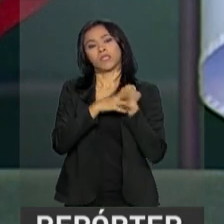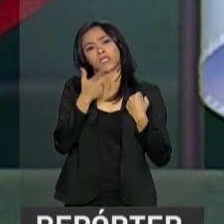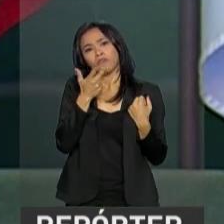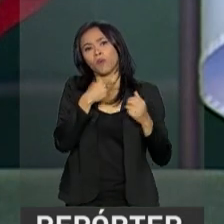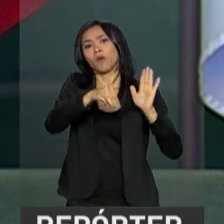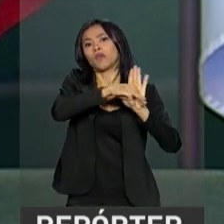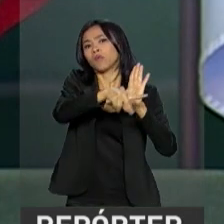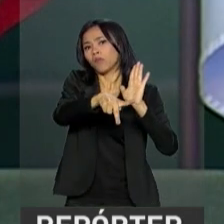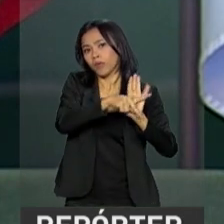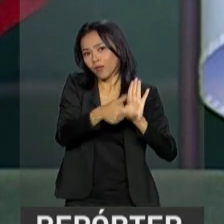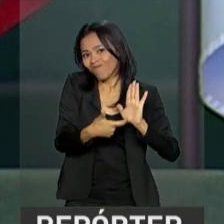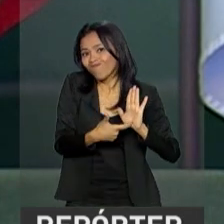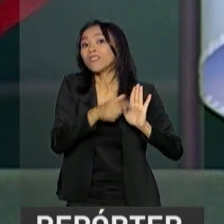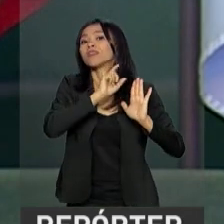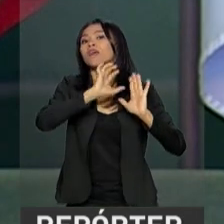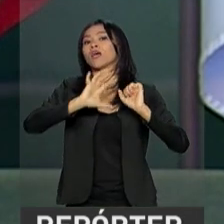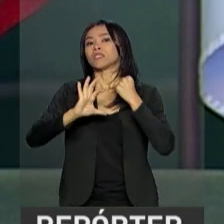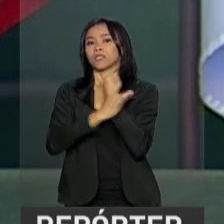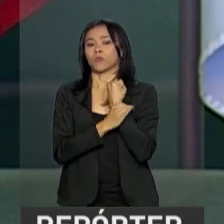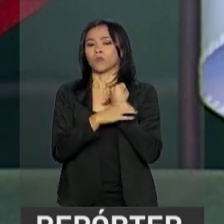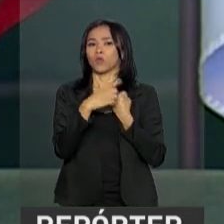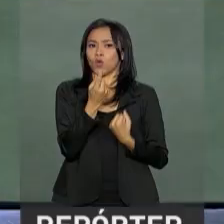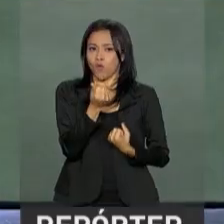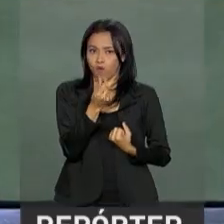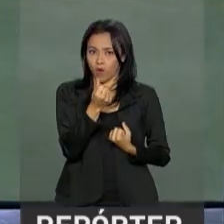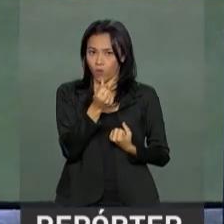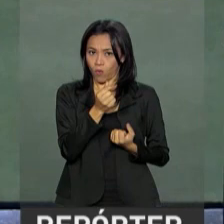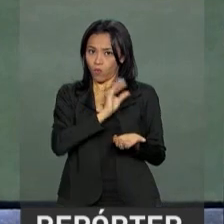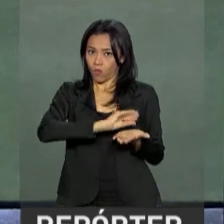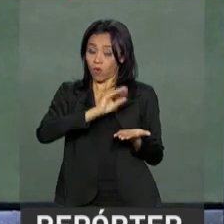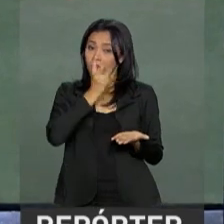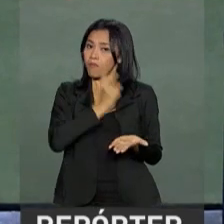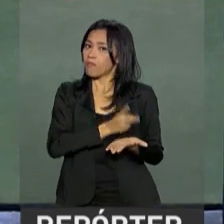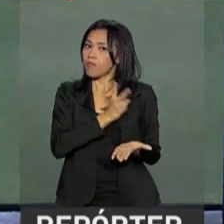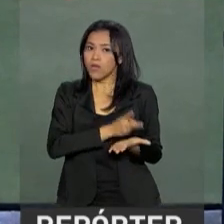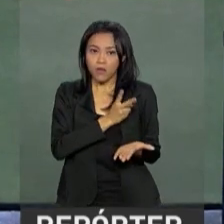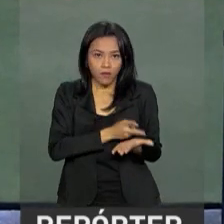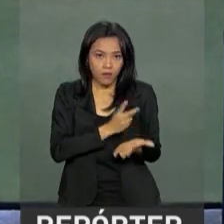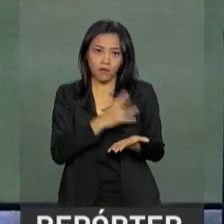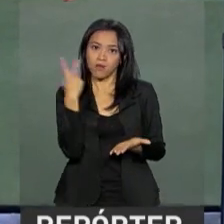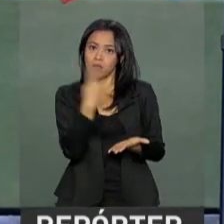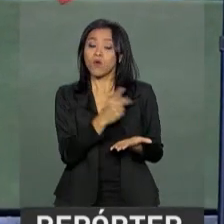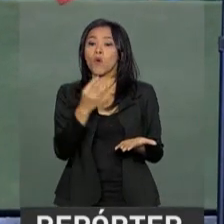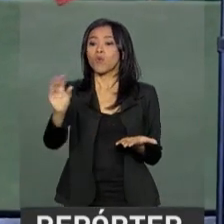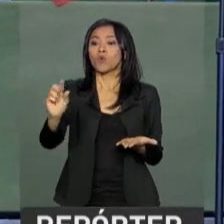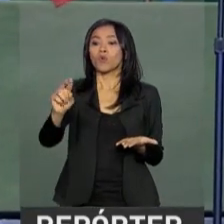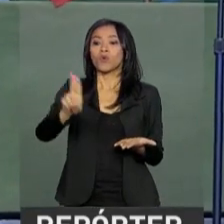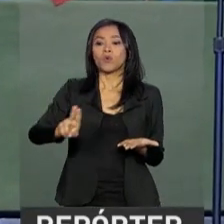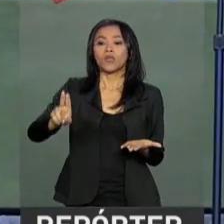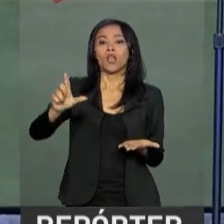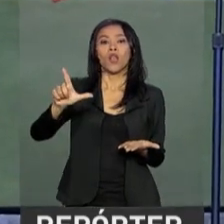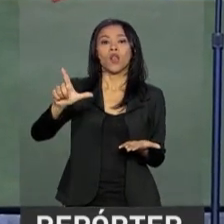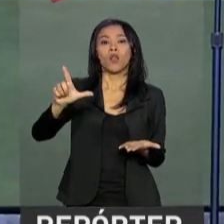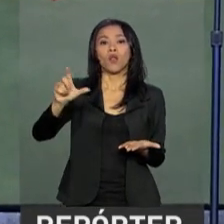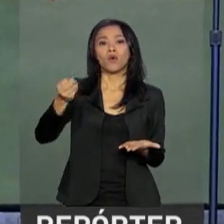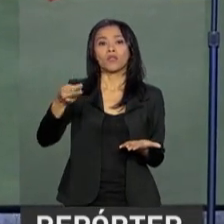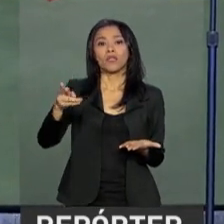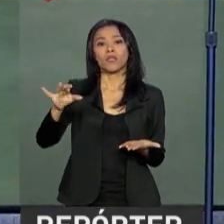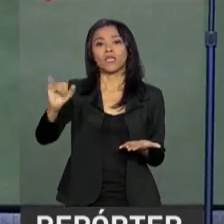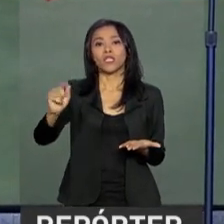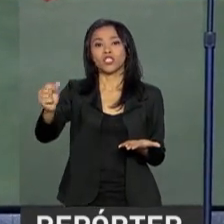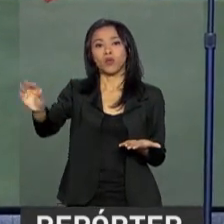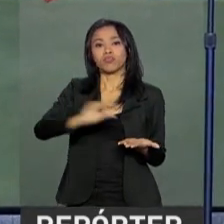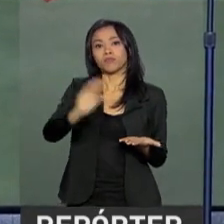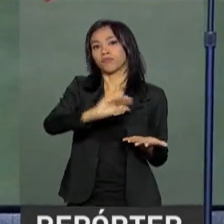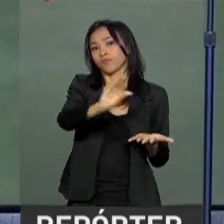provisória que assegura o orçamento permanente para a área por meio da transferência de recursos de loterias para o ministério